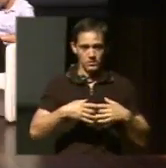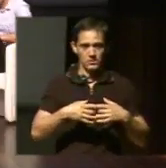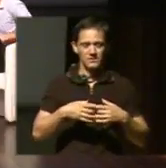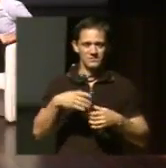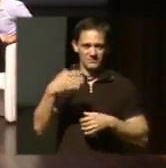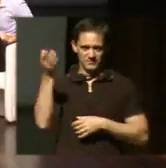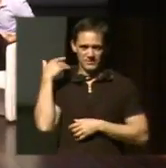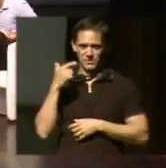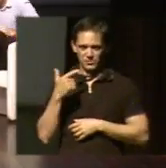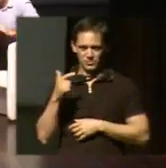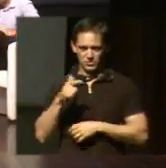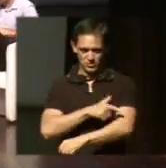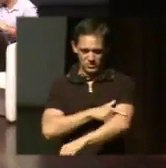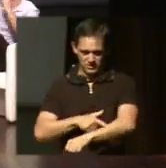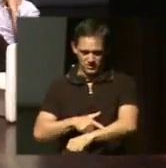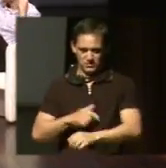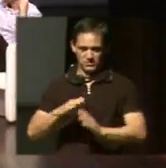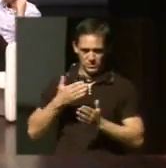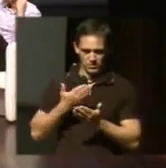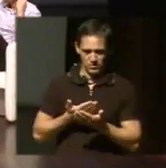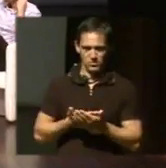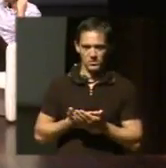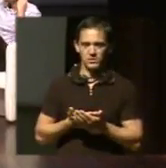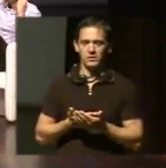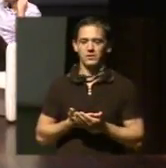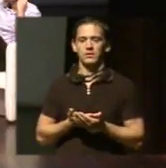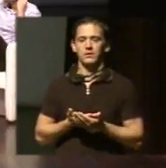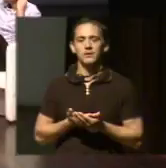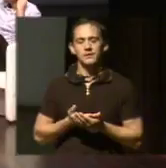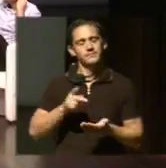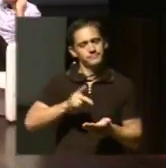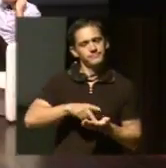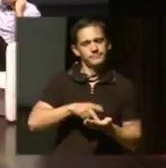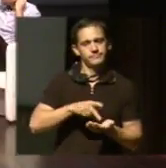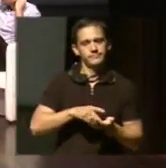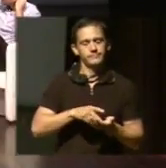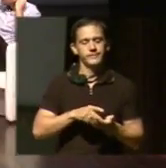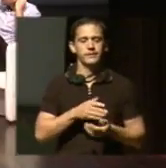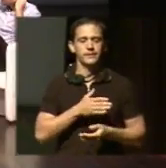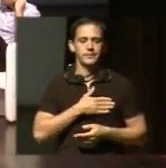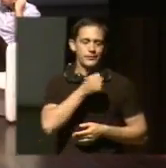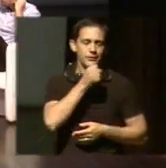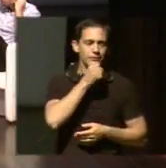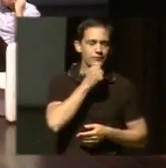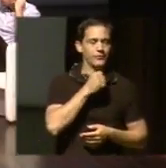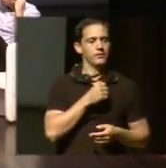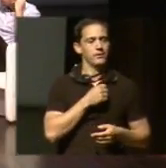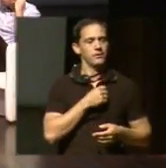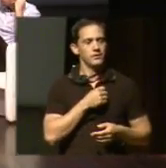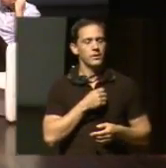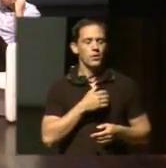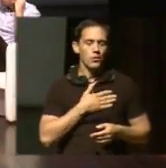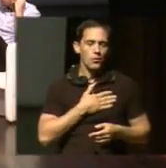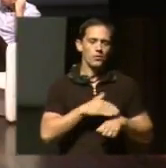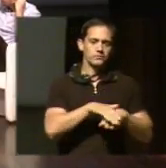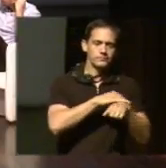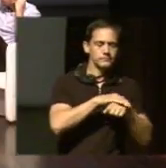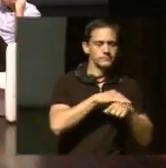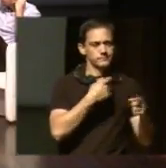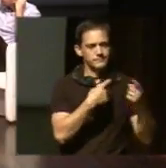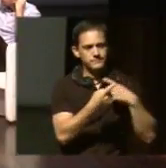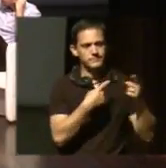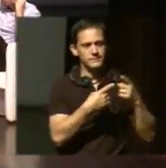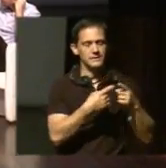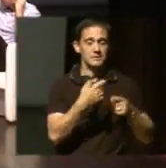educação, é verdade, porque eu gosto de pegar e conversar bem com a minha avó. E ela dizia que ela foi proibida de estudar para o